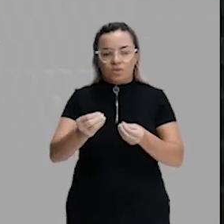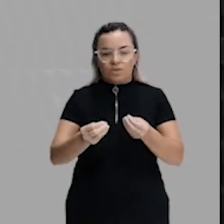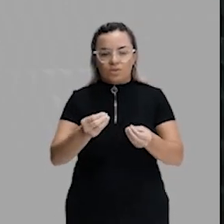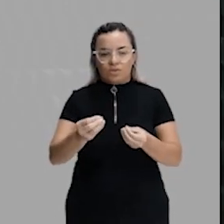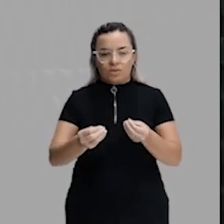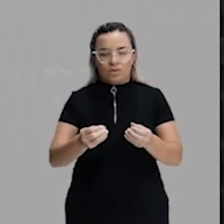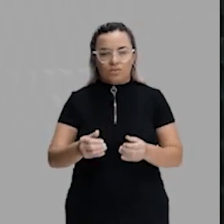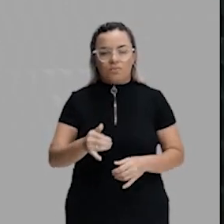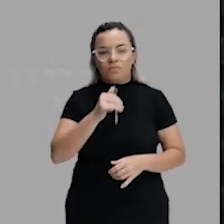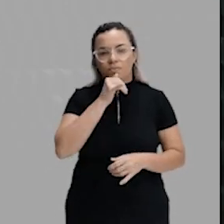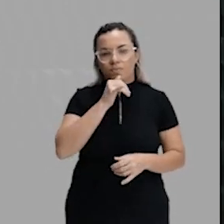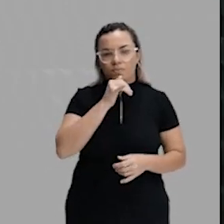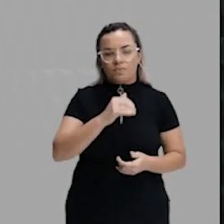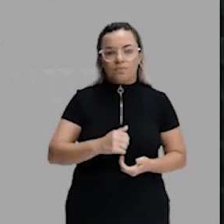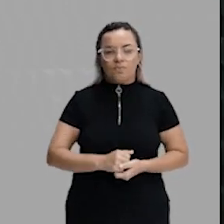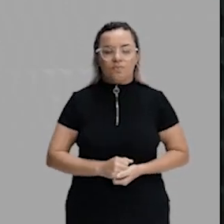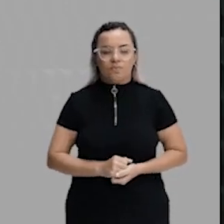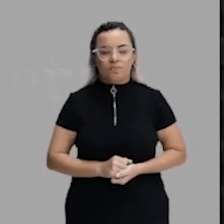Só para ter um exemplo.